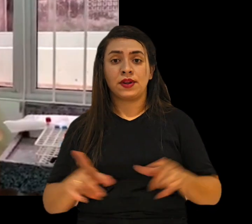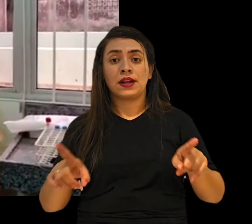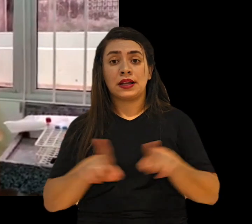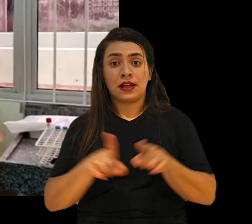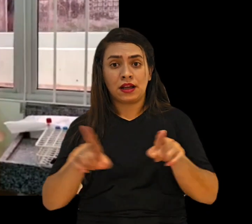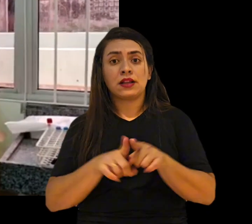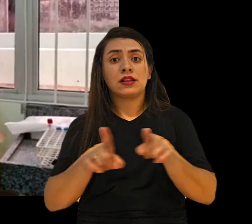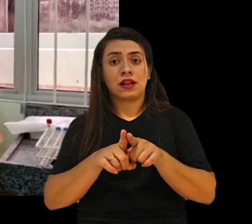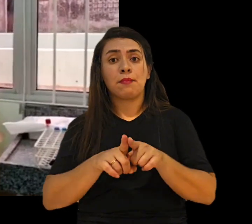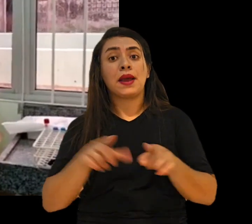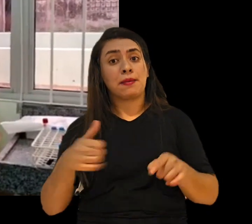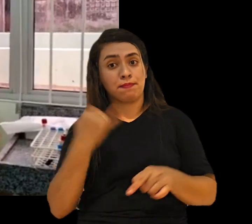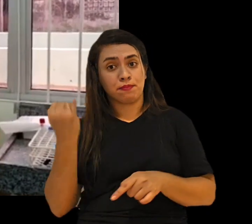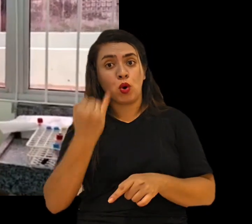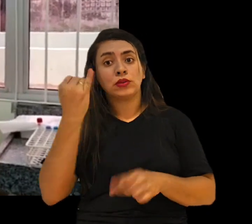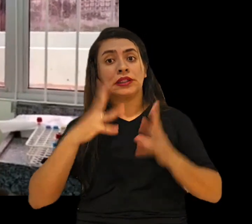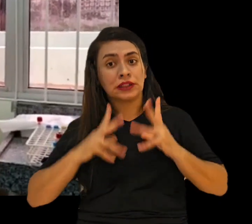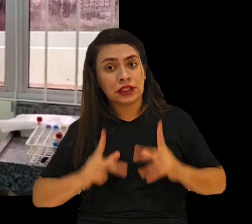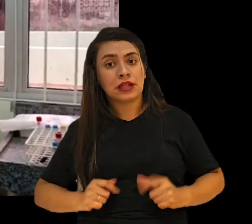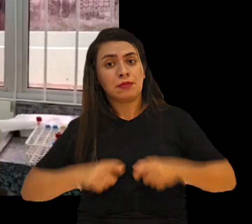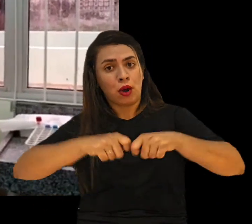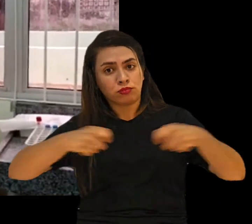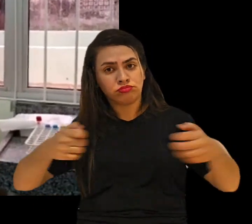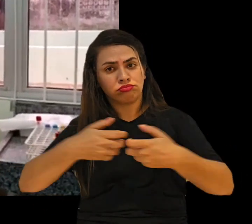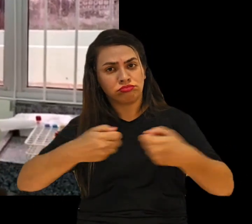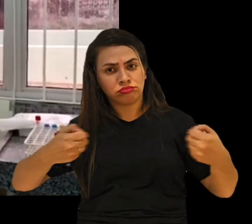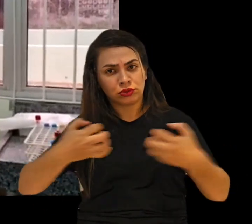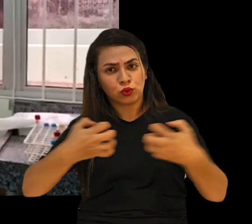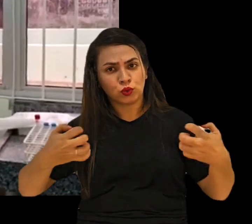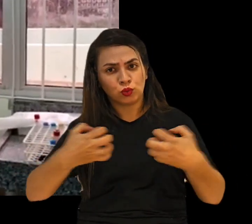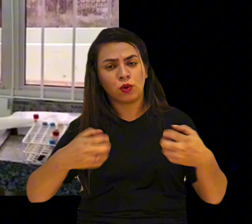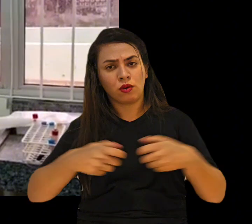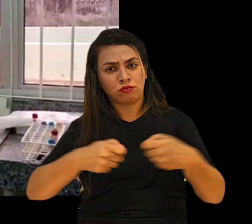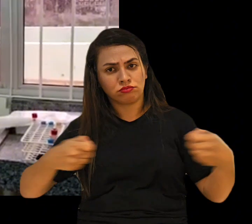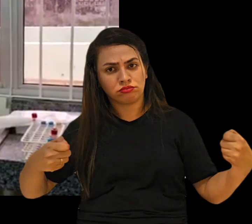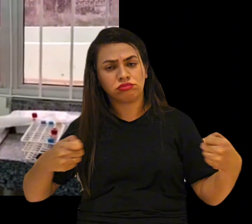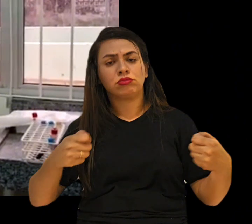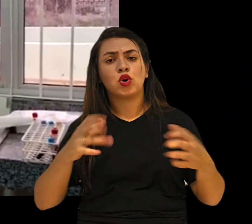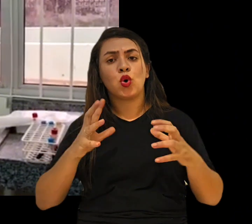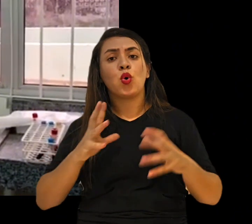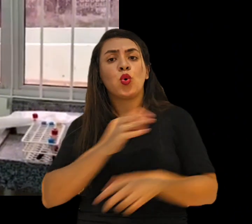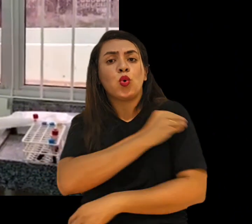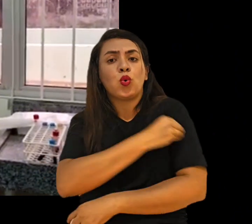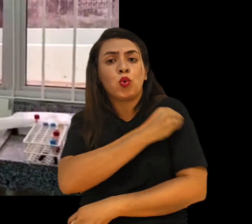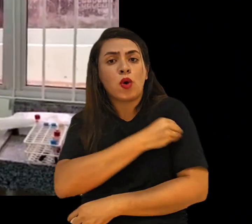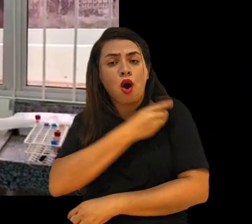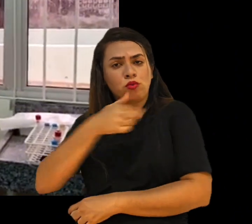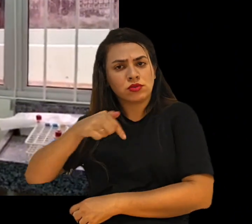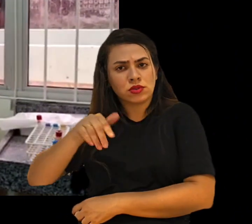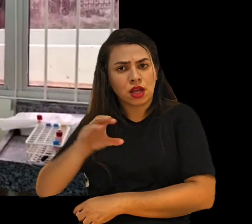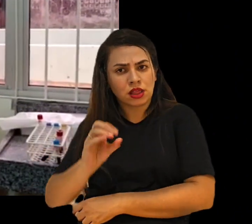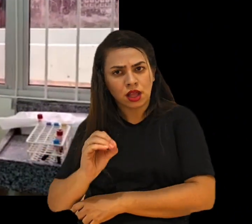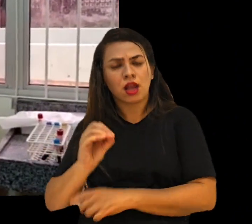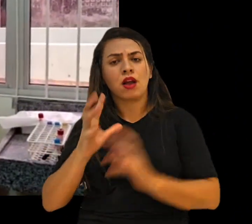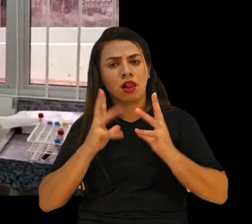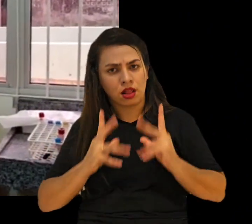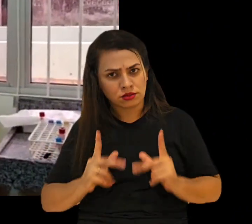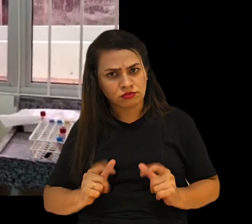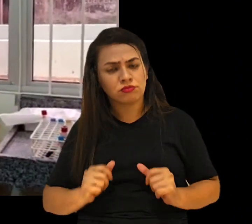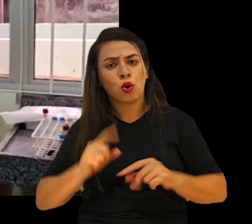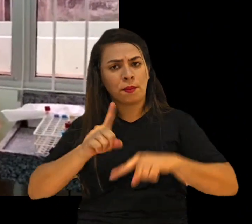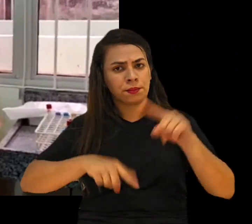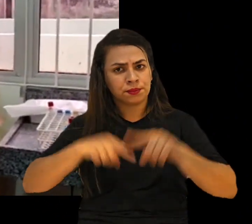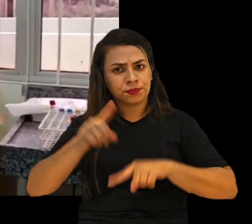garrote. Tá? Na situação atual, na verdade, a gente sempre tem que lavar também o garrote com o